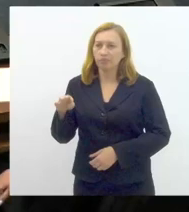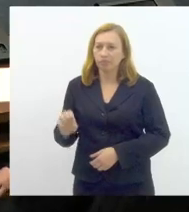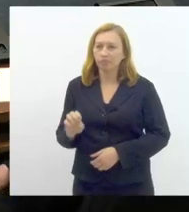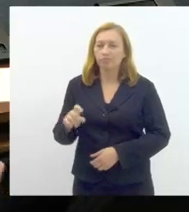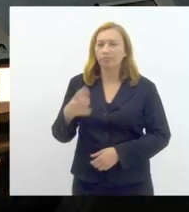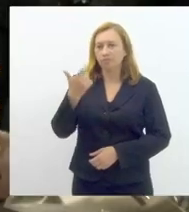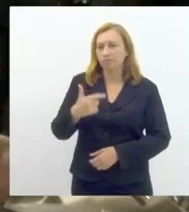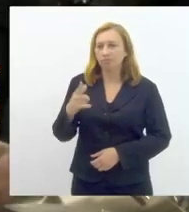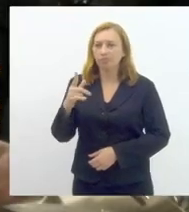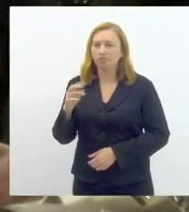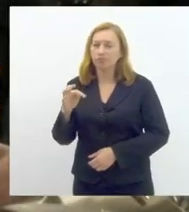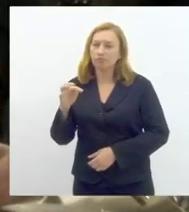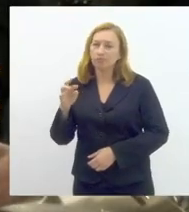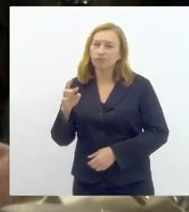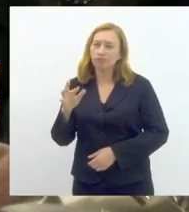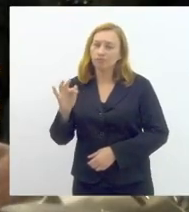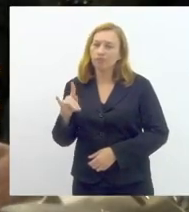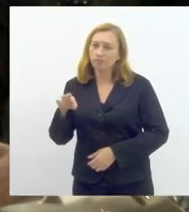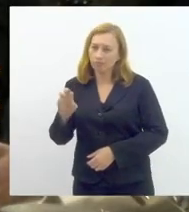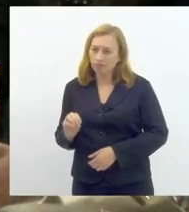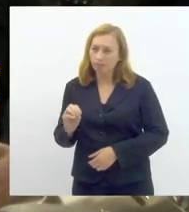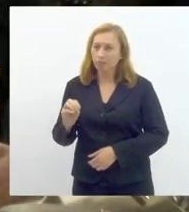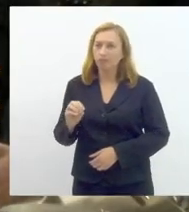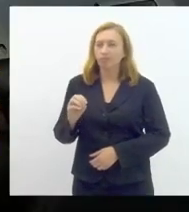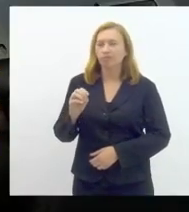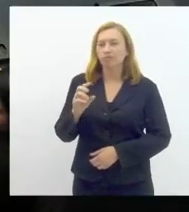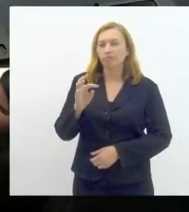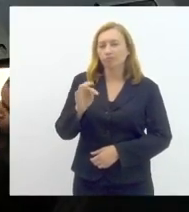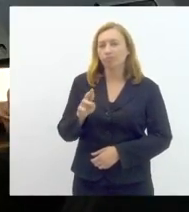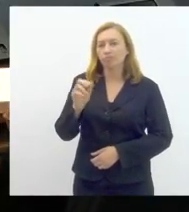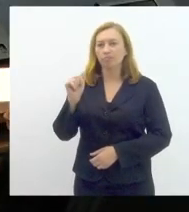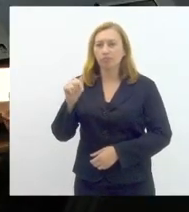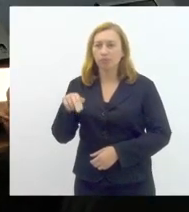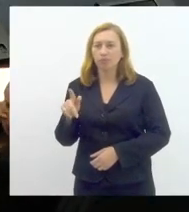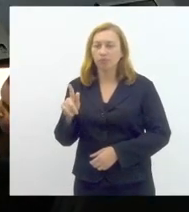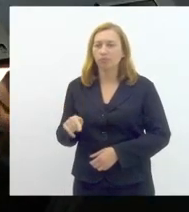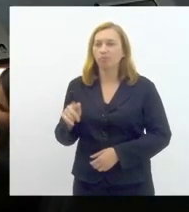Sou Fernando de Niterói e voto em Maria Inês de Tanguá.